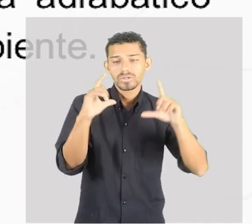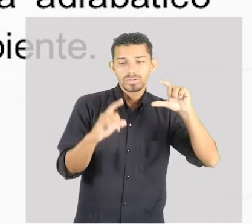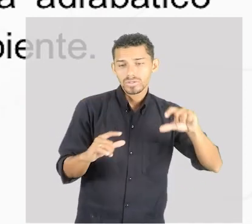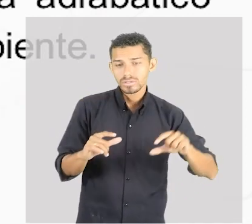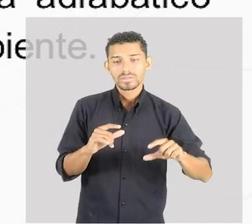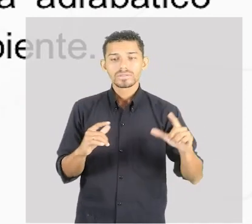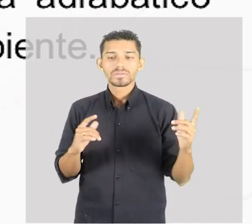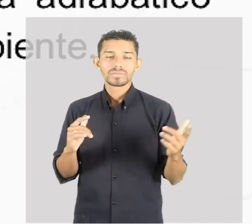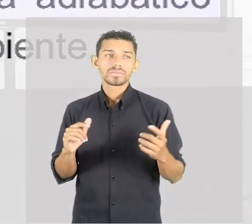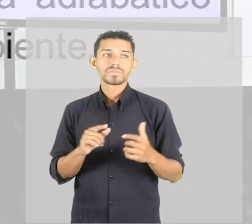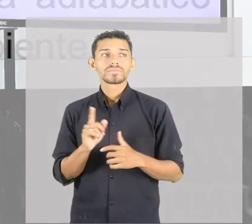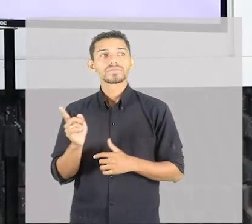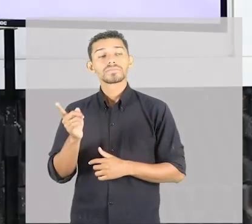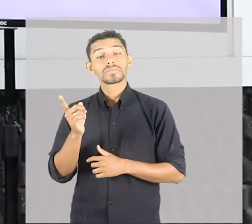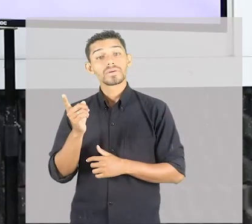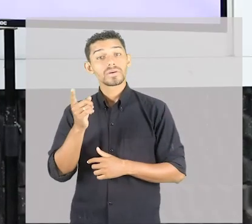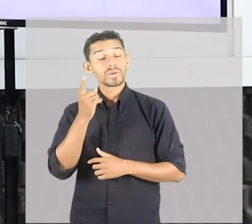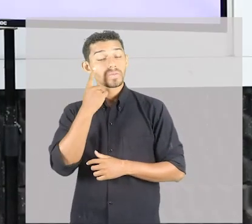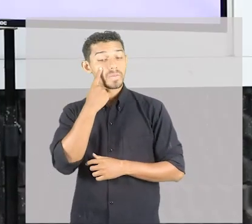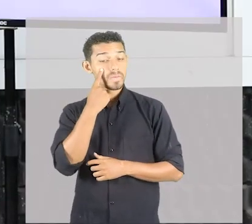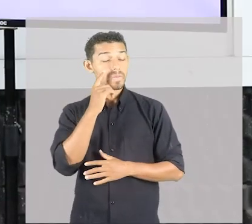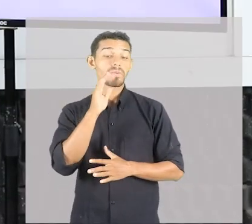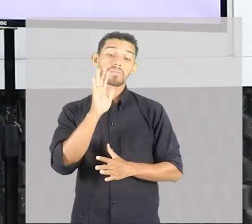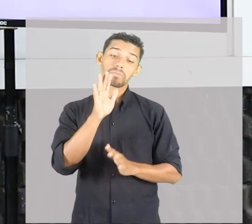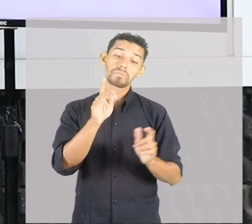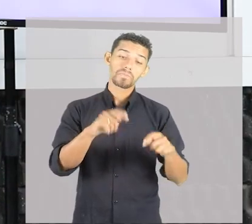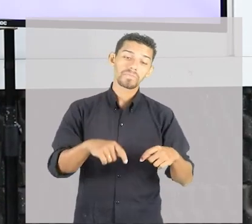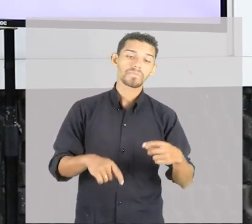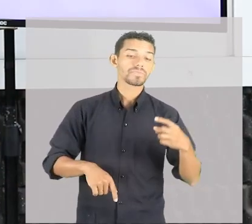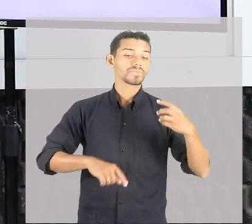aberta aí pouco estranho